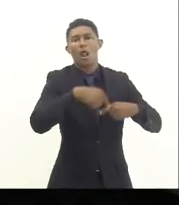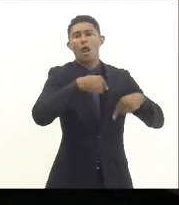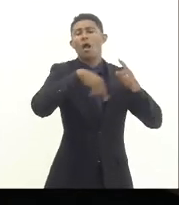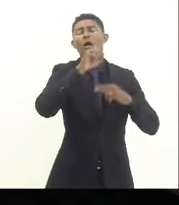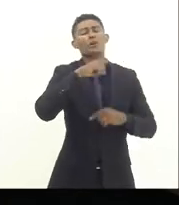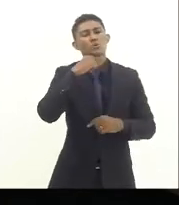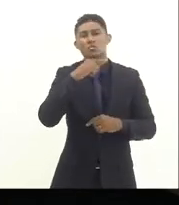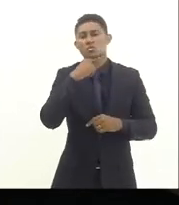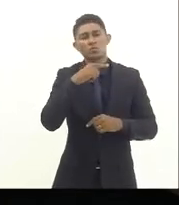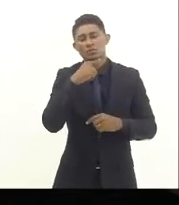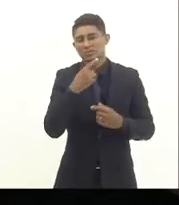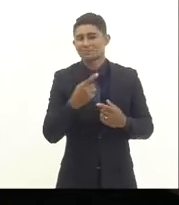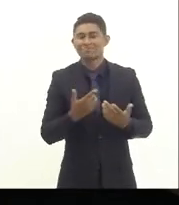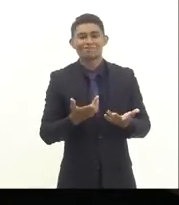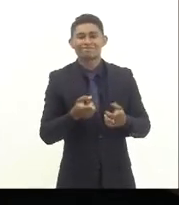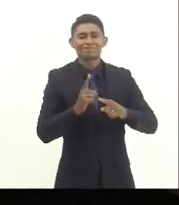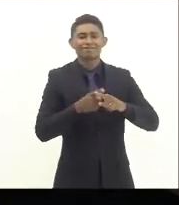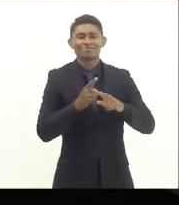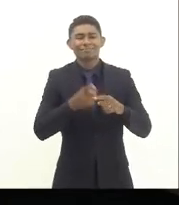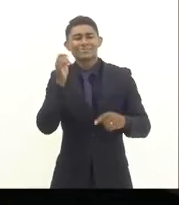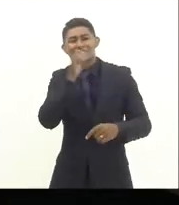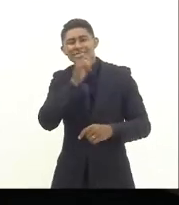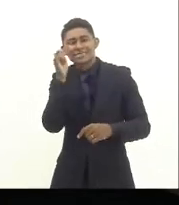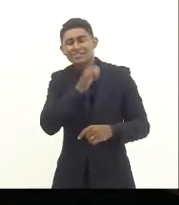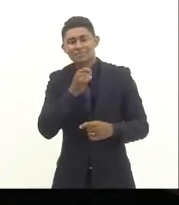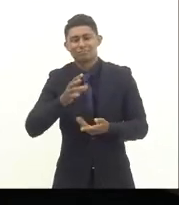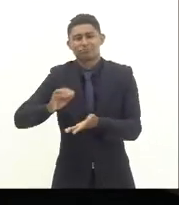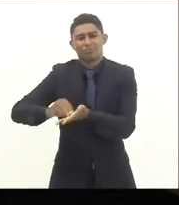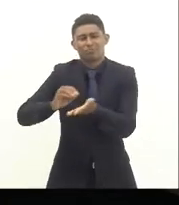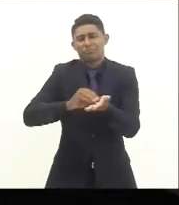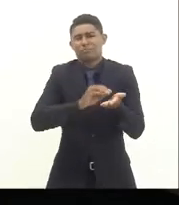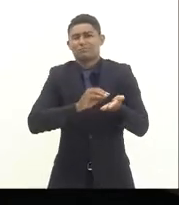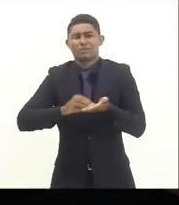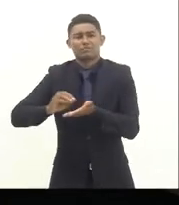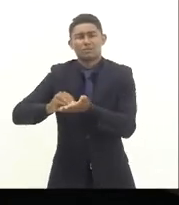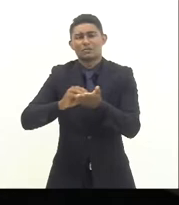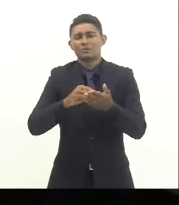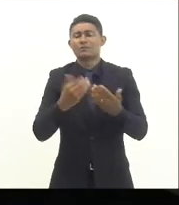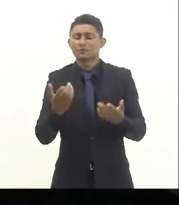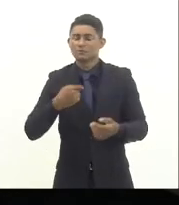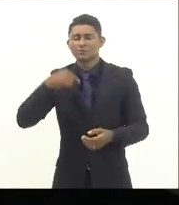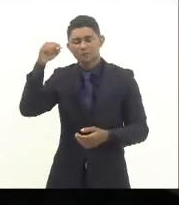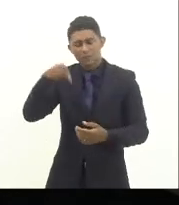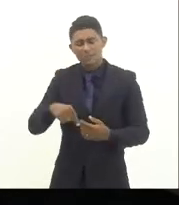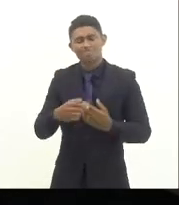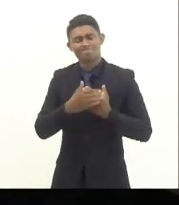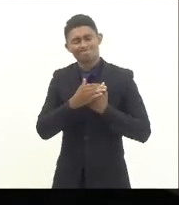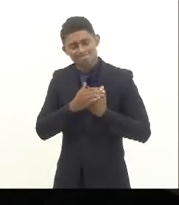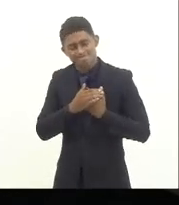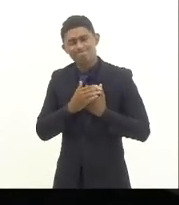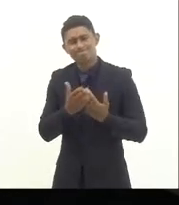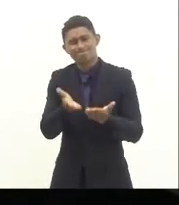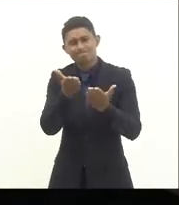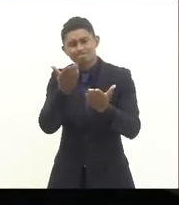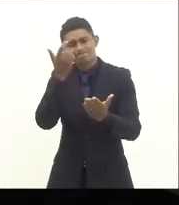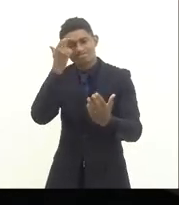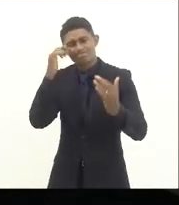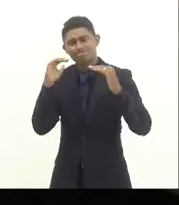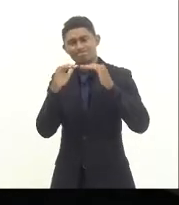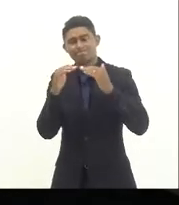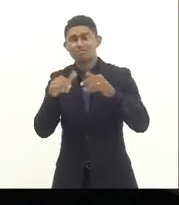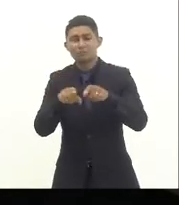e que tem um impacto direto aí na questão da energia então eu queria me solidarizar com vossa excelência os